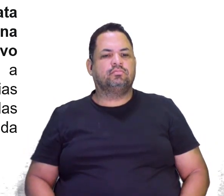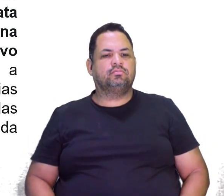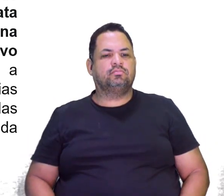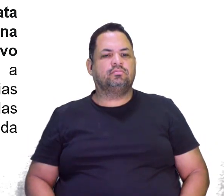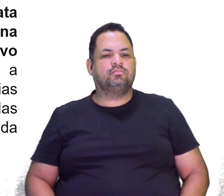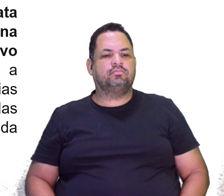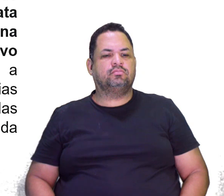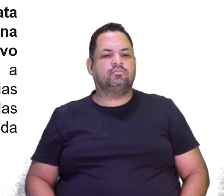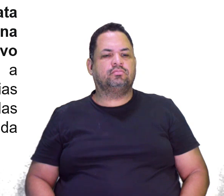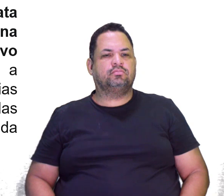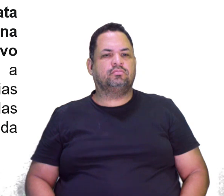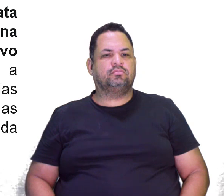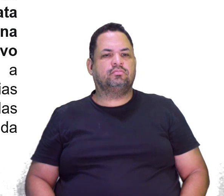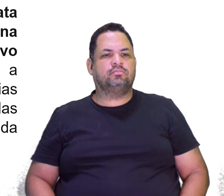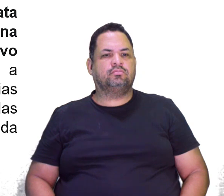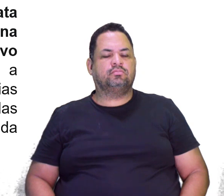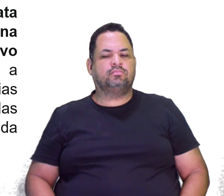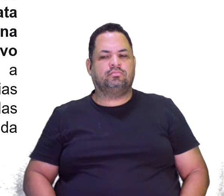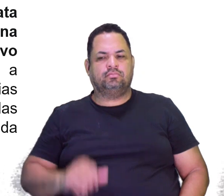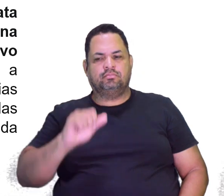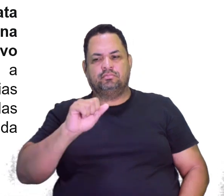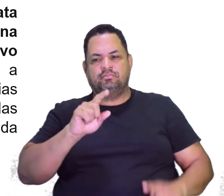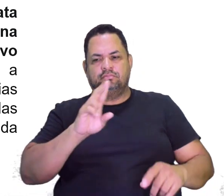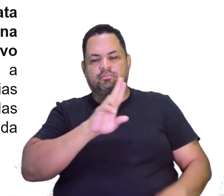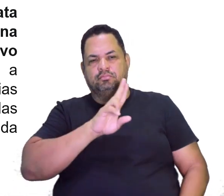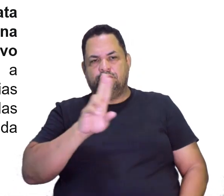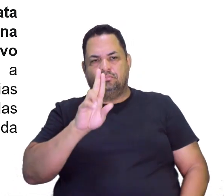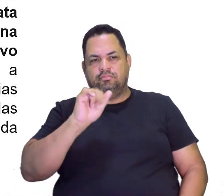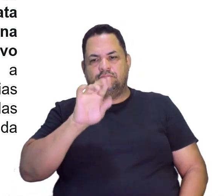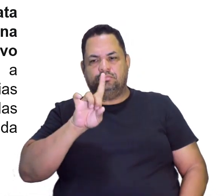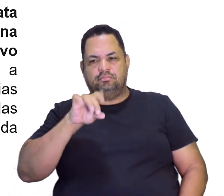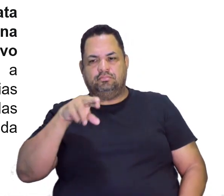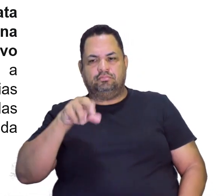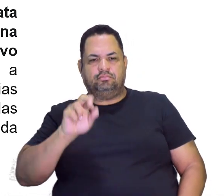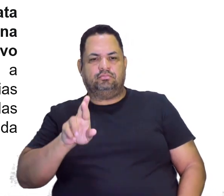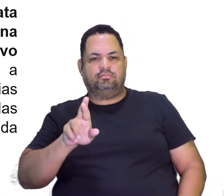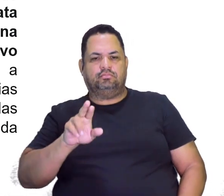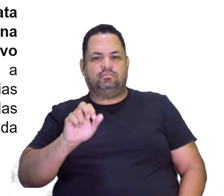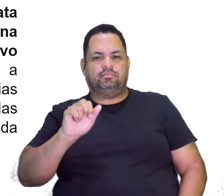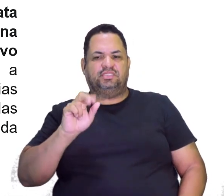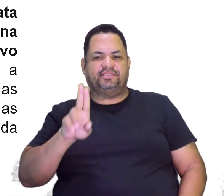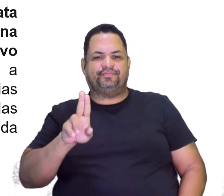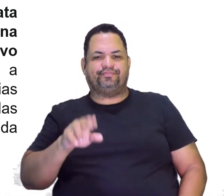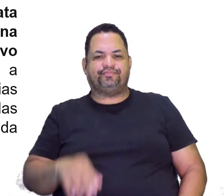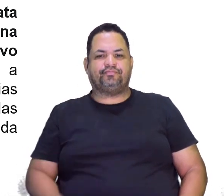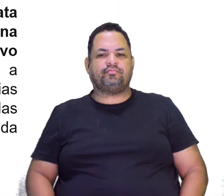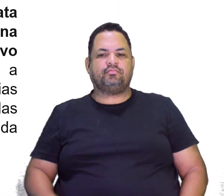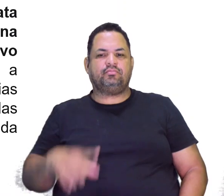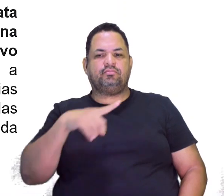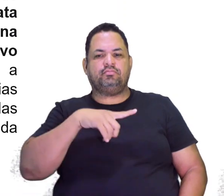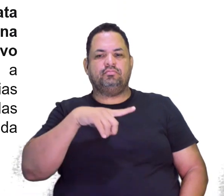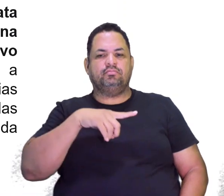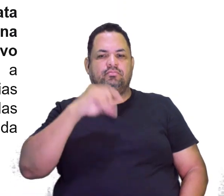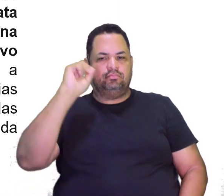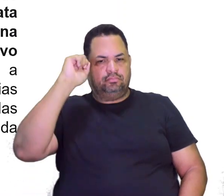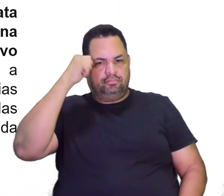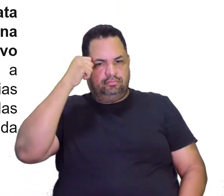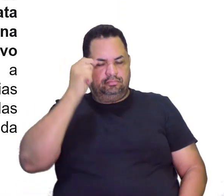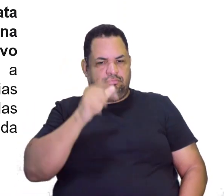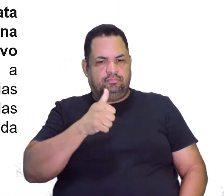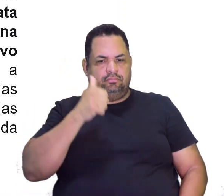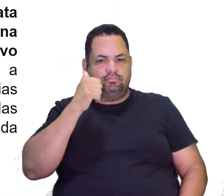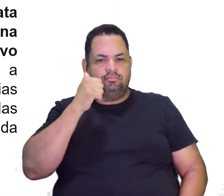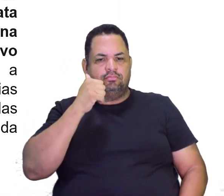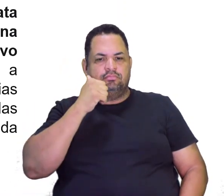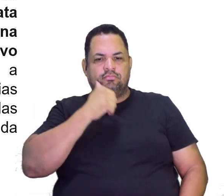esse quadro se chama abapuru aí tem aqui do lado aqui ó nós temos a negra que